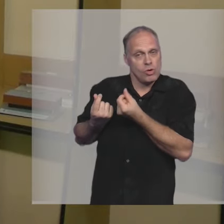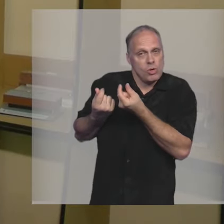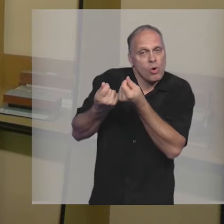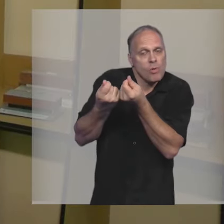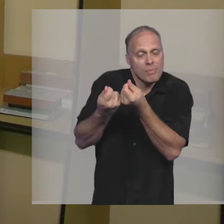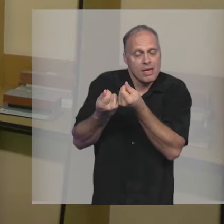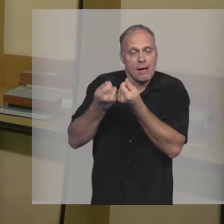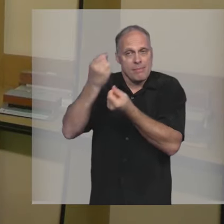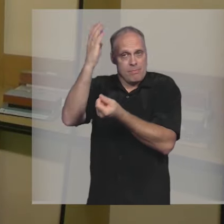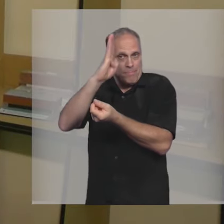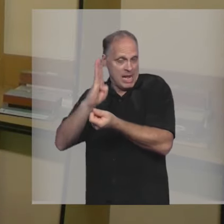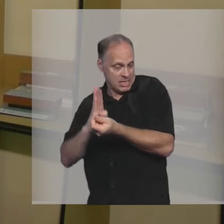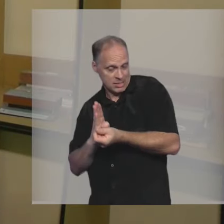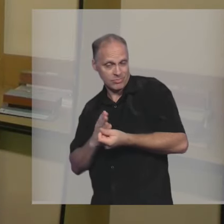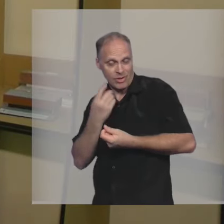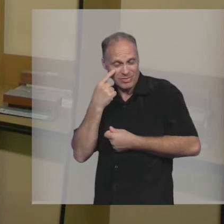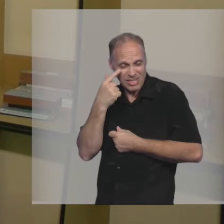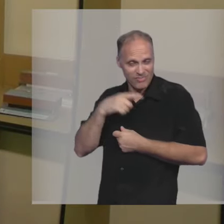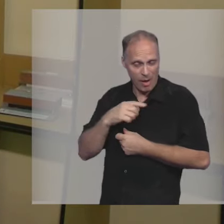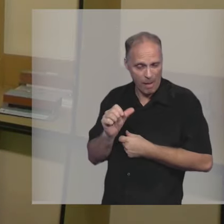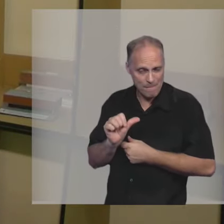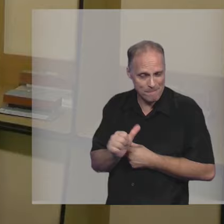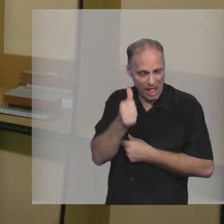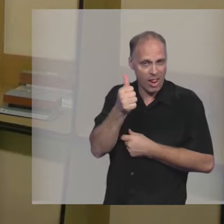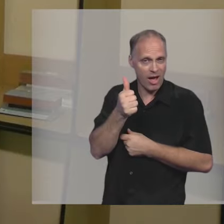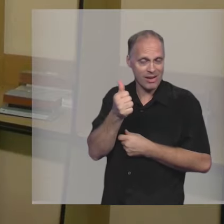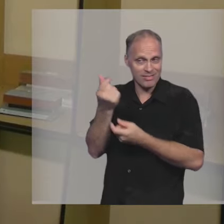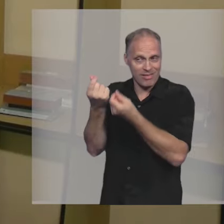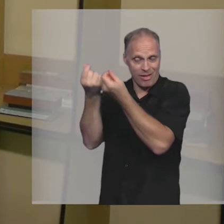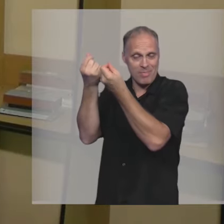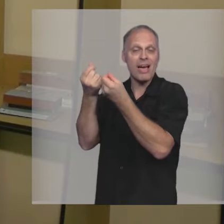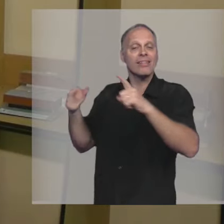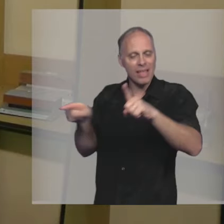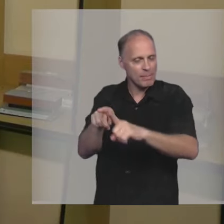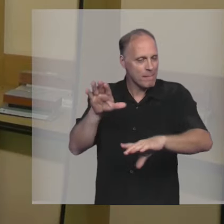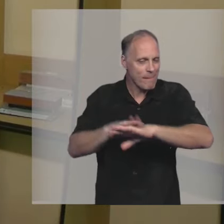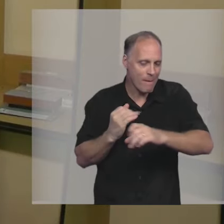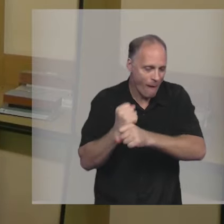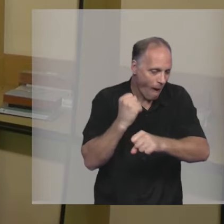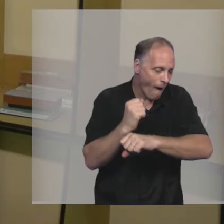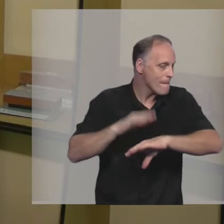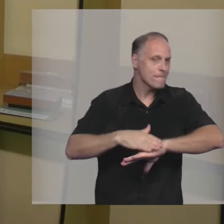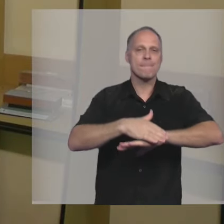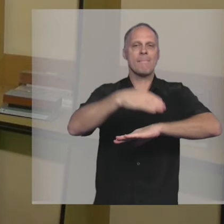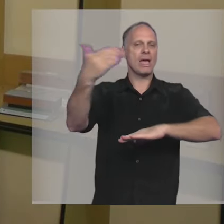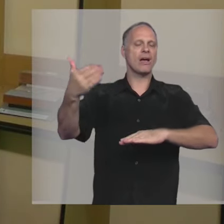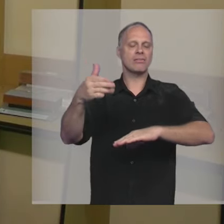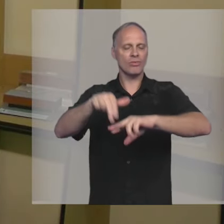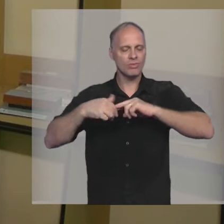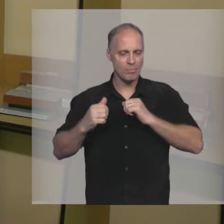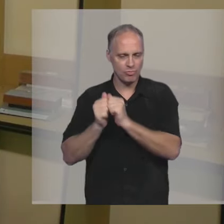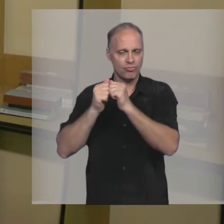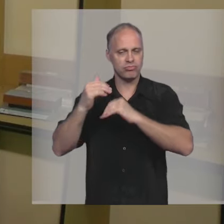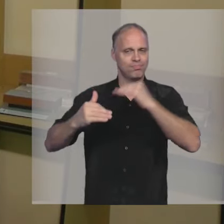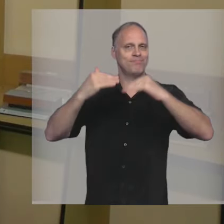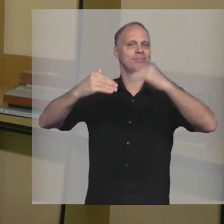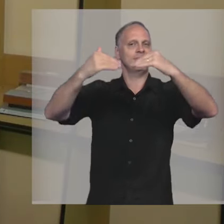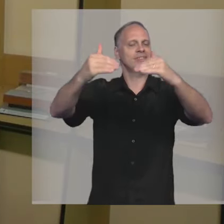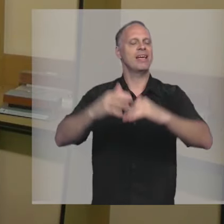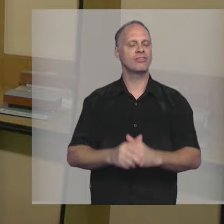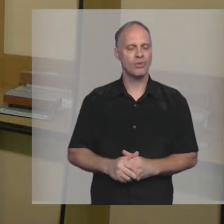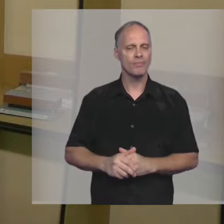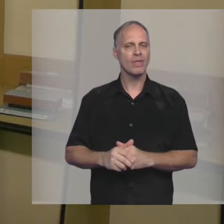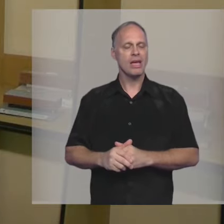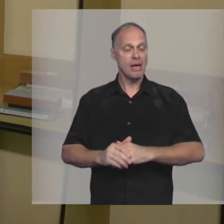Então, quando a gente tiver uma perspectiva de uma melhoria econômica, com certeza isso é acompanhado pelo mercado da construção